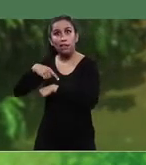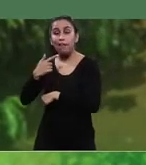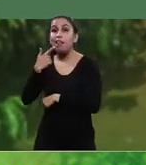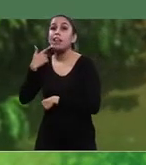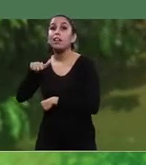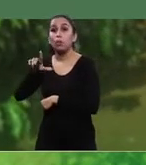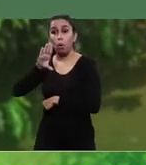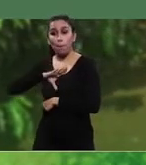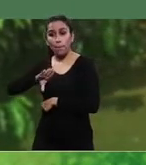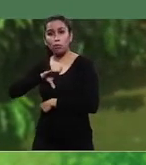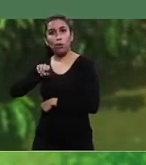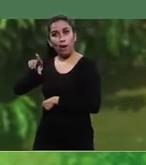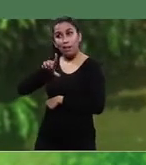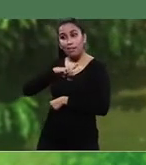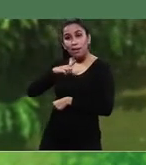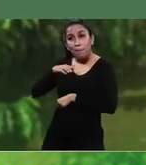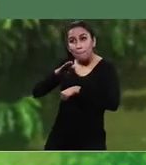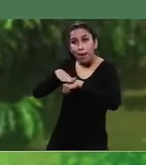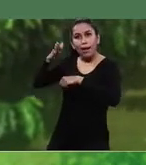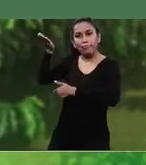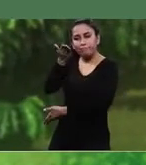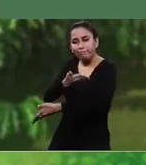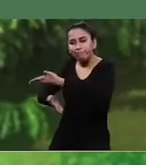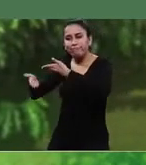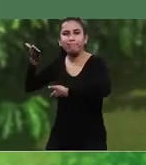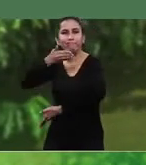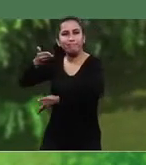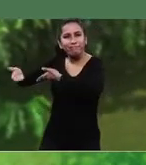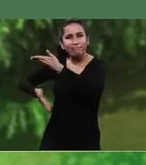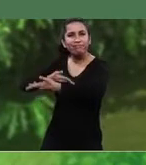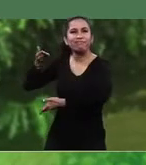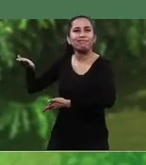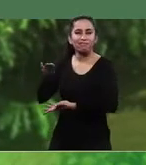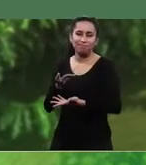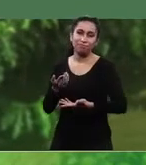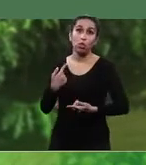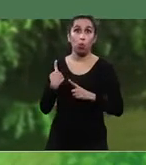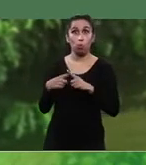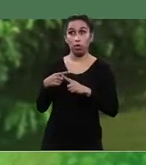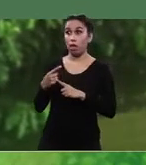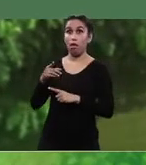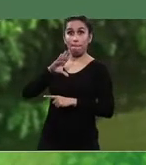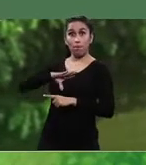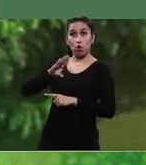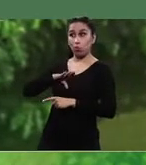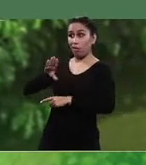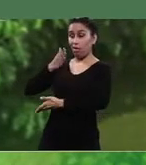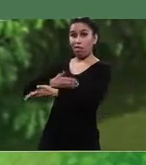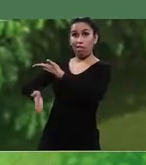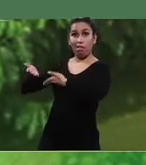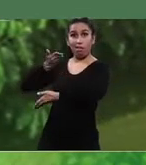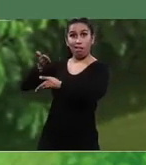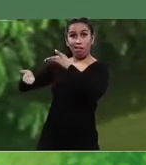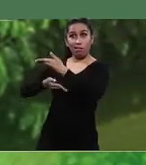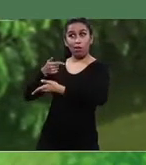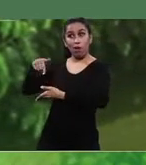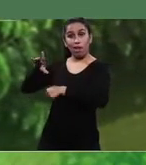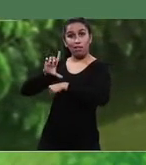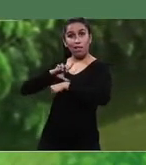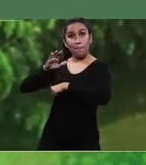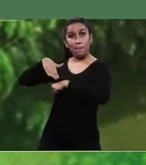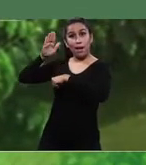de comércio maior, então também seriam países a serem explorados para exportação de carne bovina, e